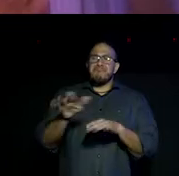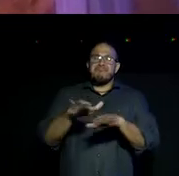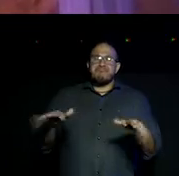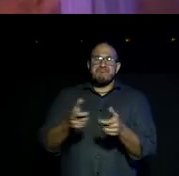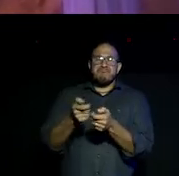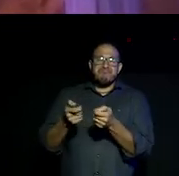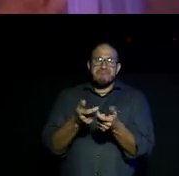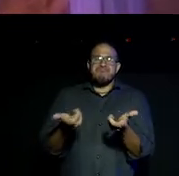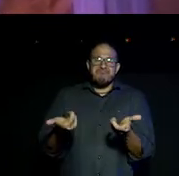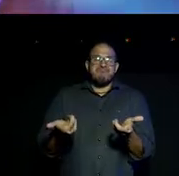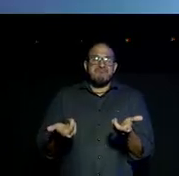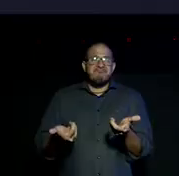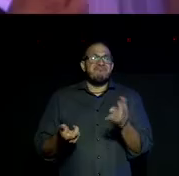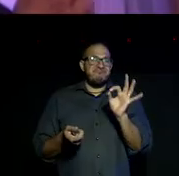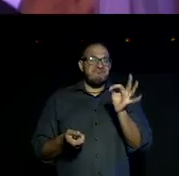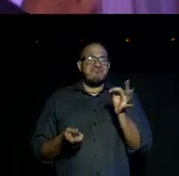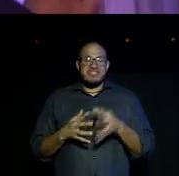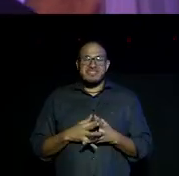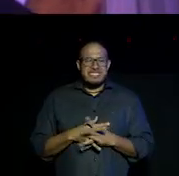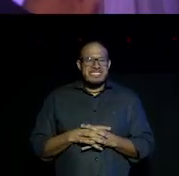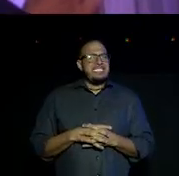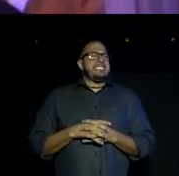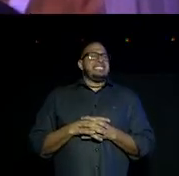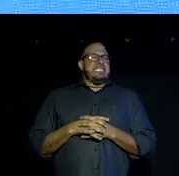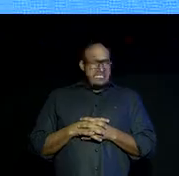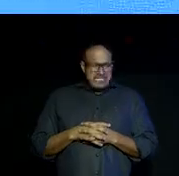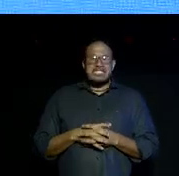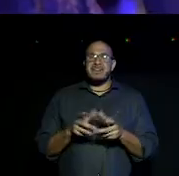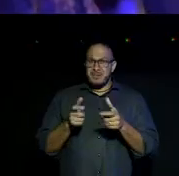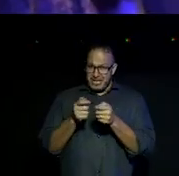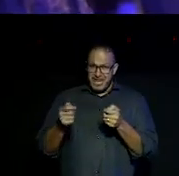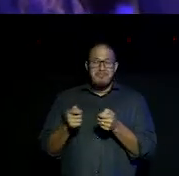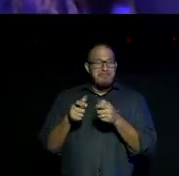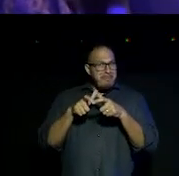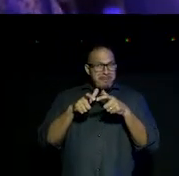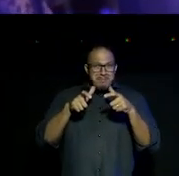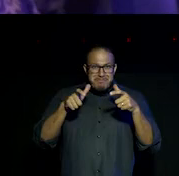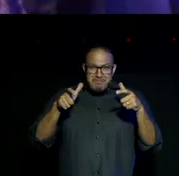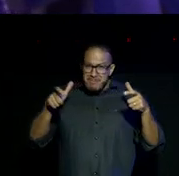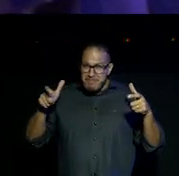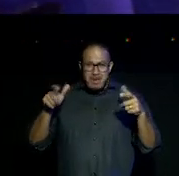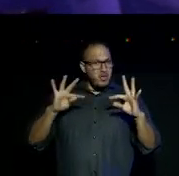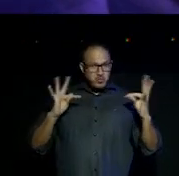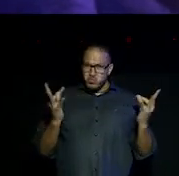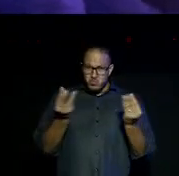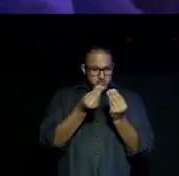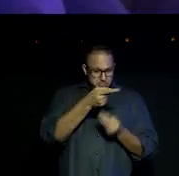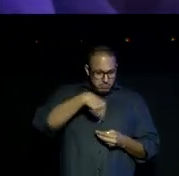vício. Eu cheguei à conclusão, gente do céu, não dá, o game imitou a vida. Pegou todos os atributos da